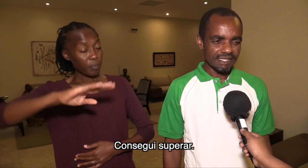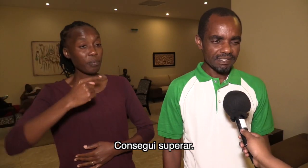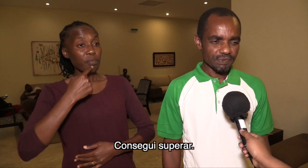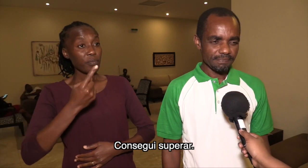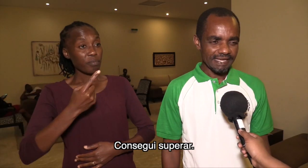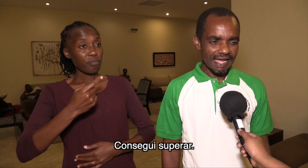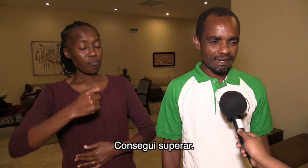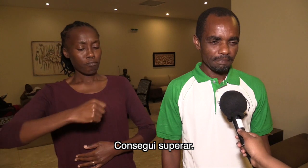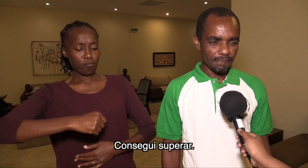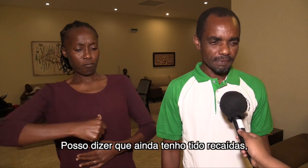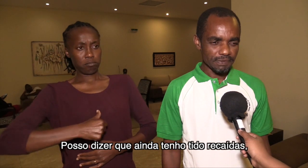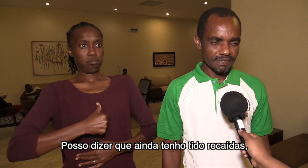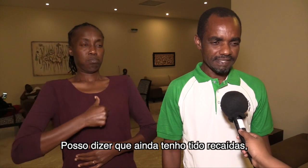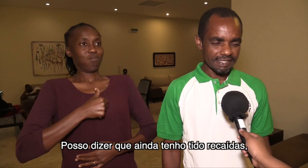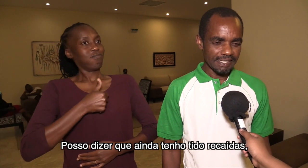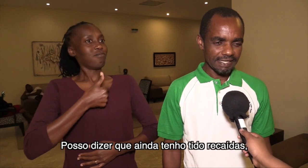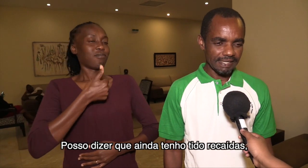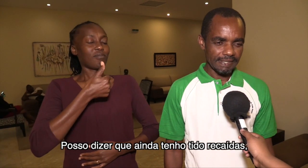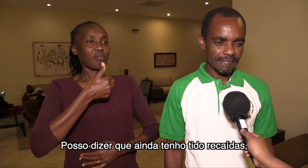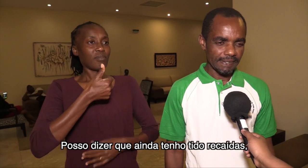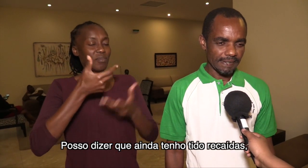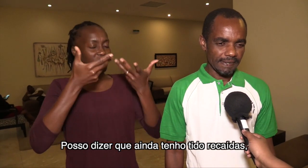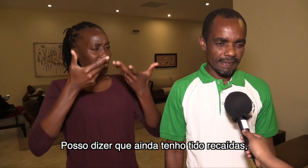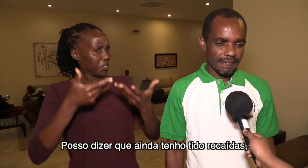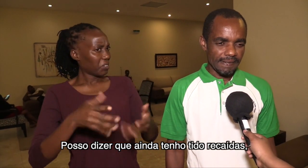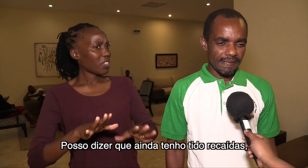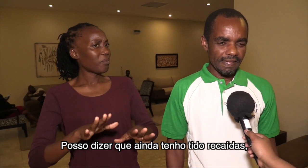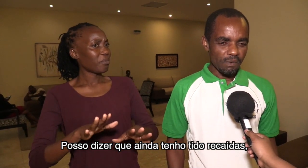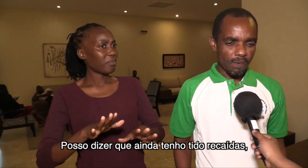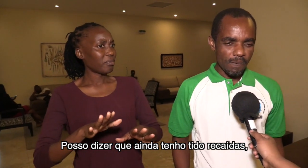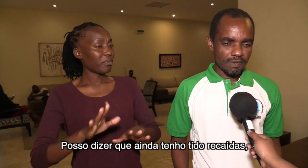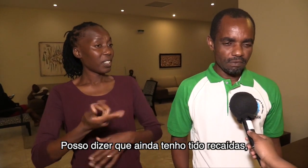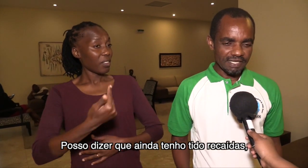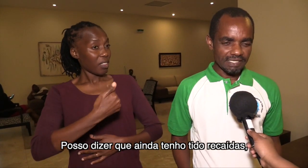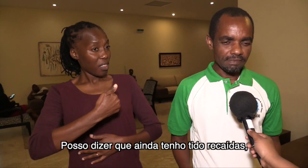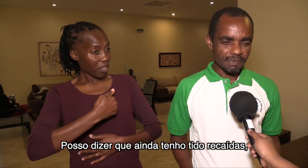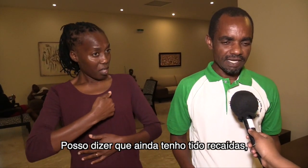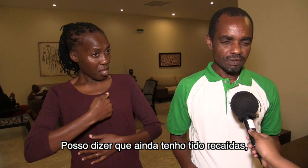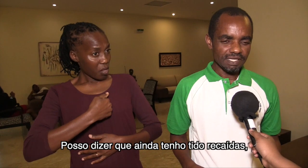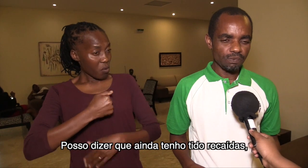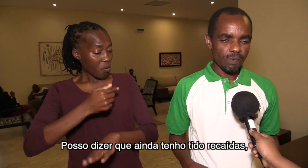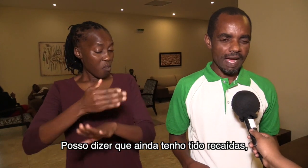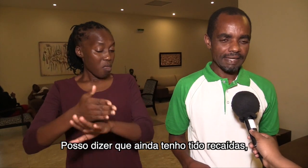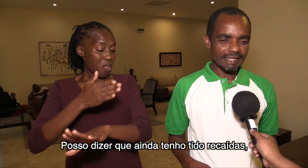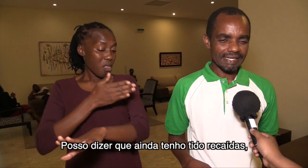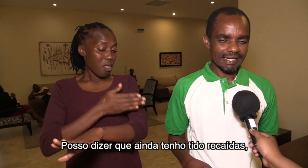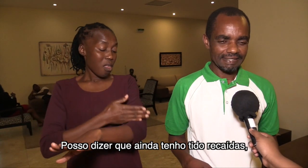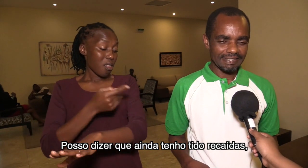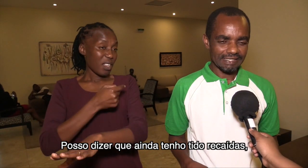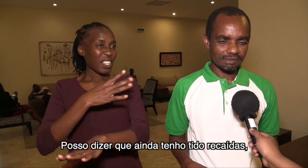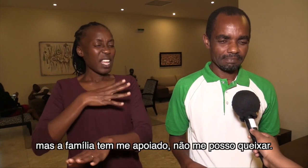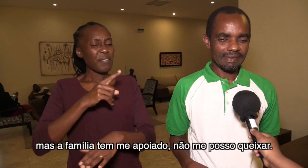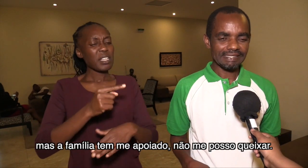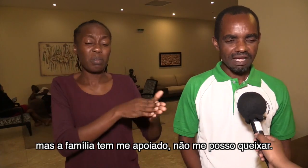Consegui superar, posso dizer que, eu, do princípio, tenho tido ainda